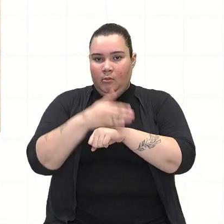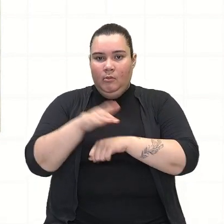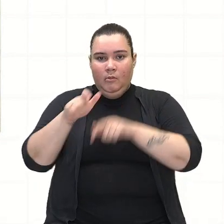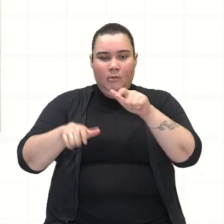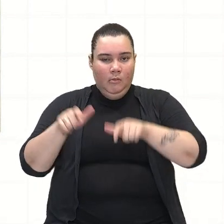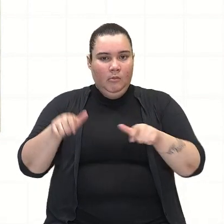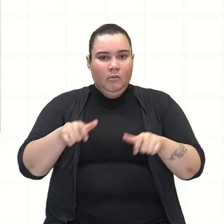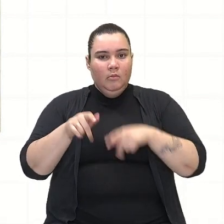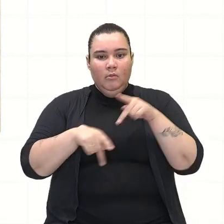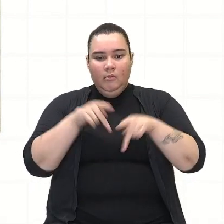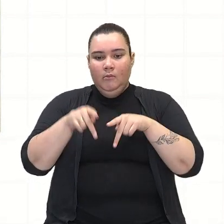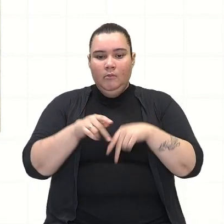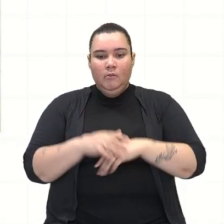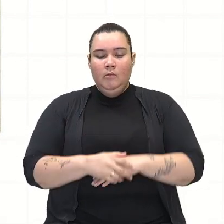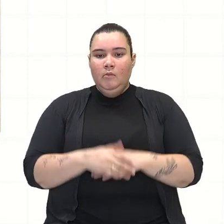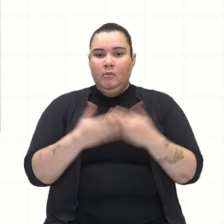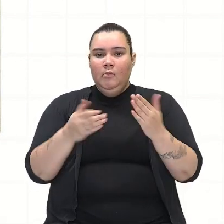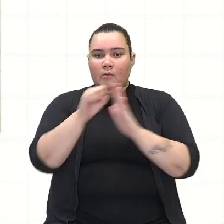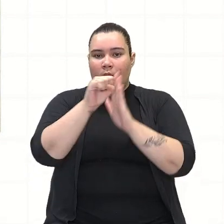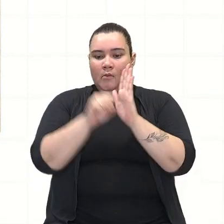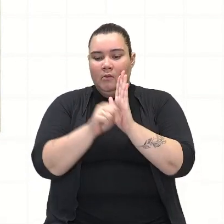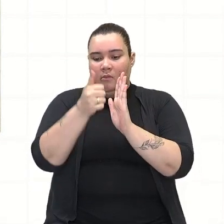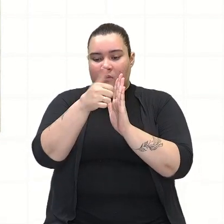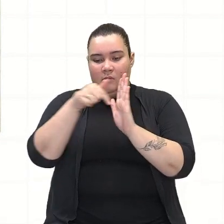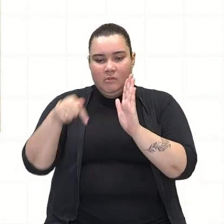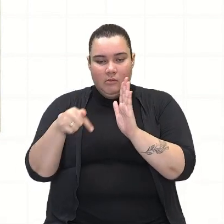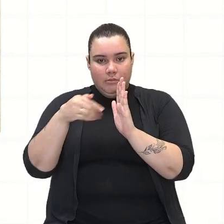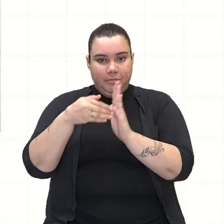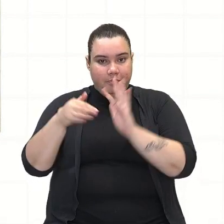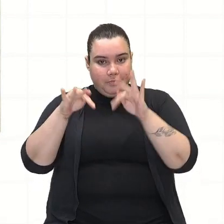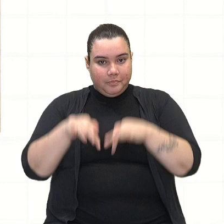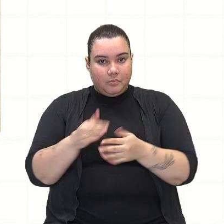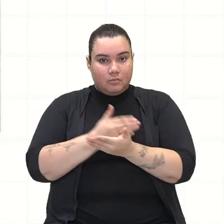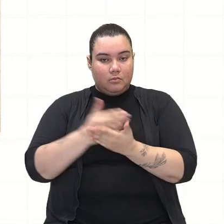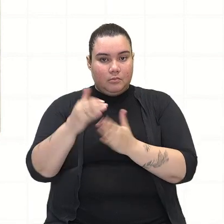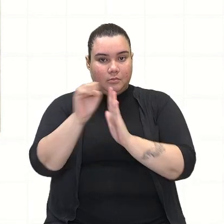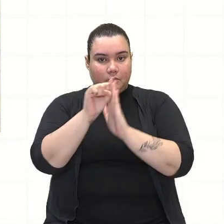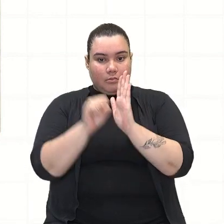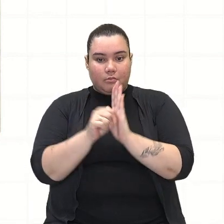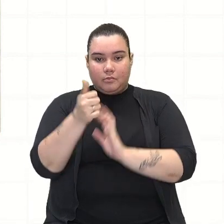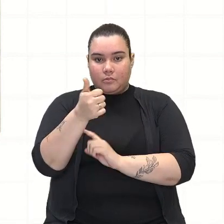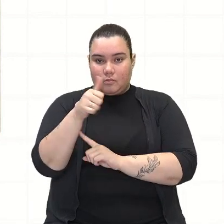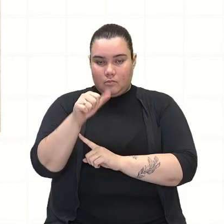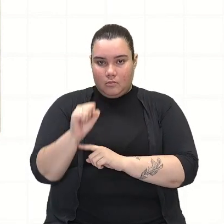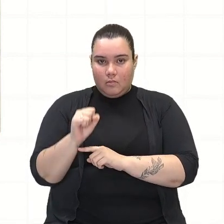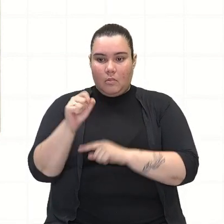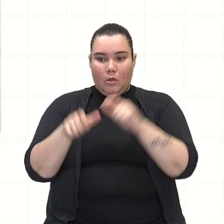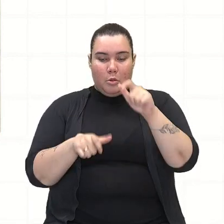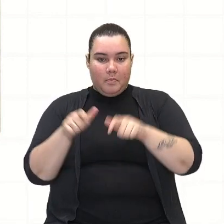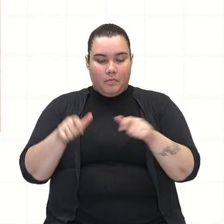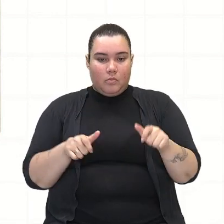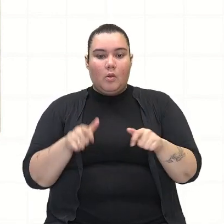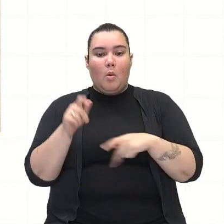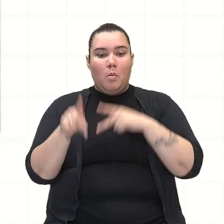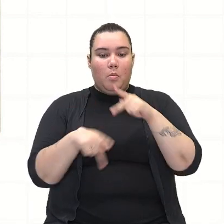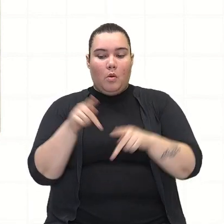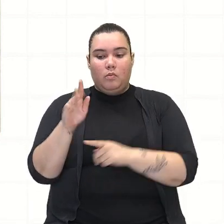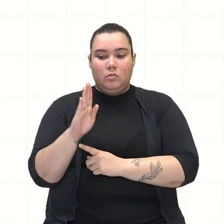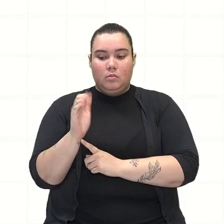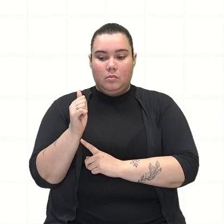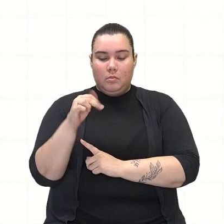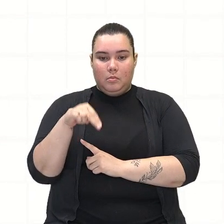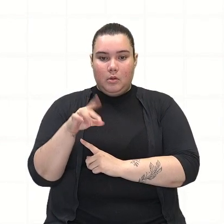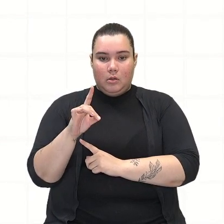E a partir do final do século XVII, entrando ali no século XVIII, quando os bandeirantes encontram minas